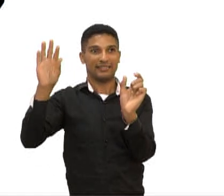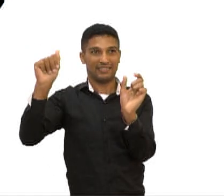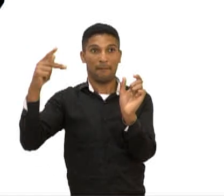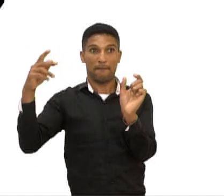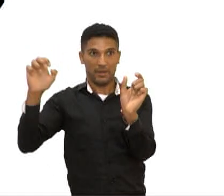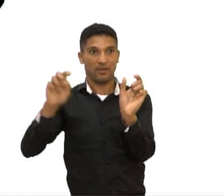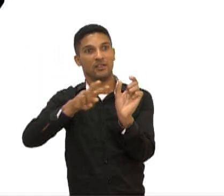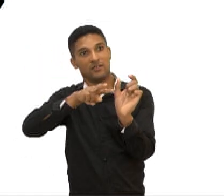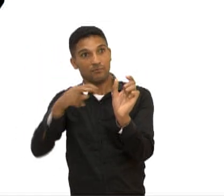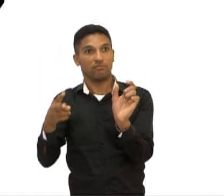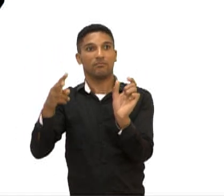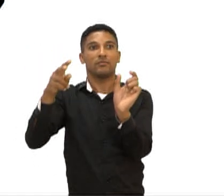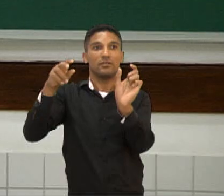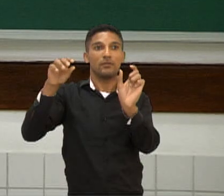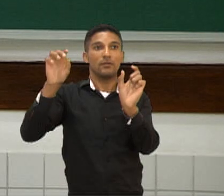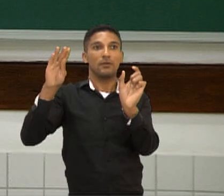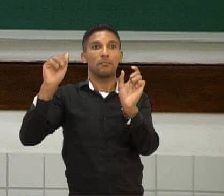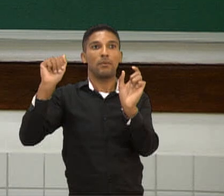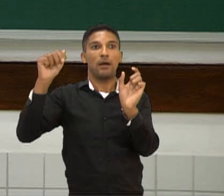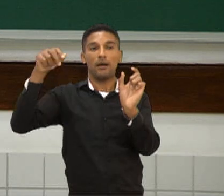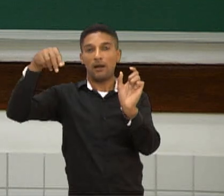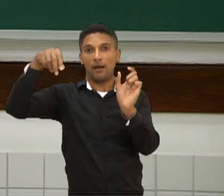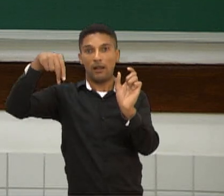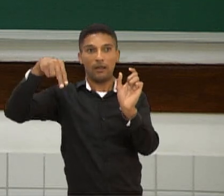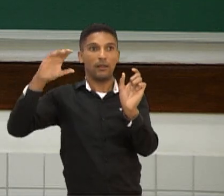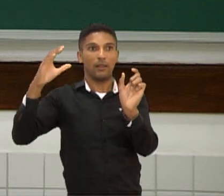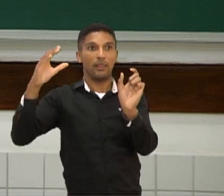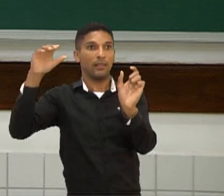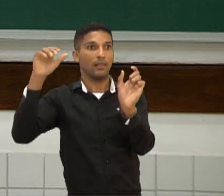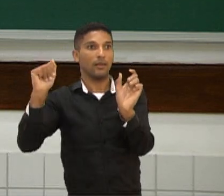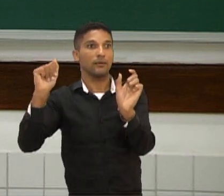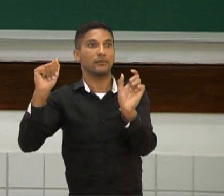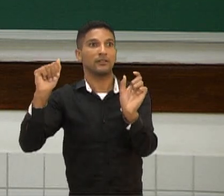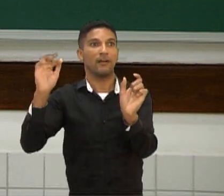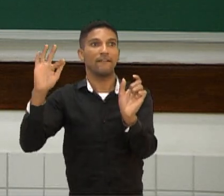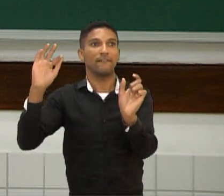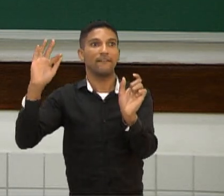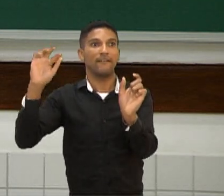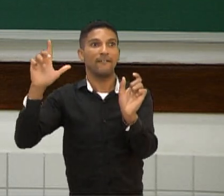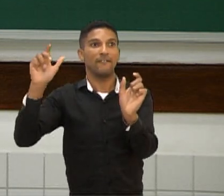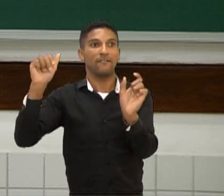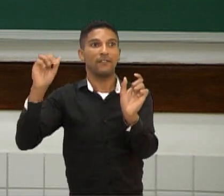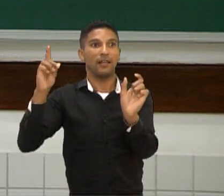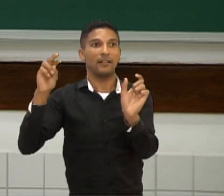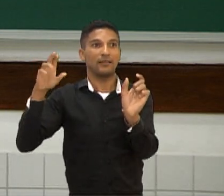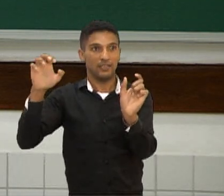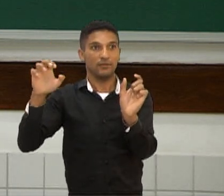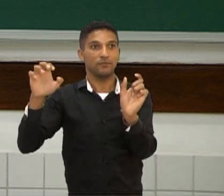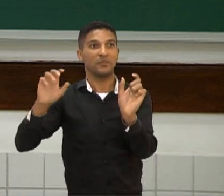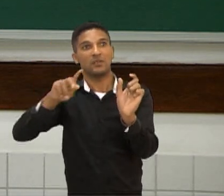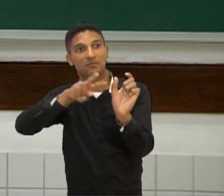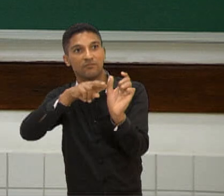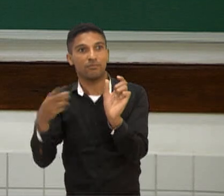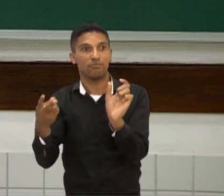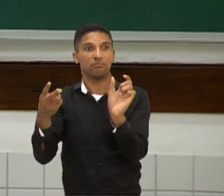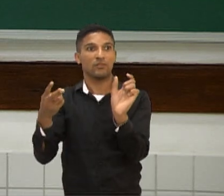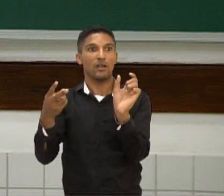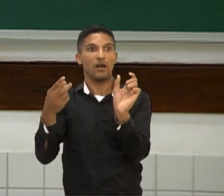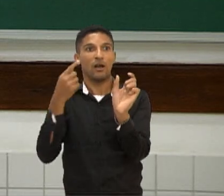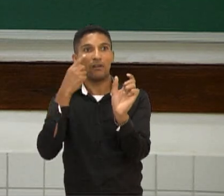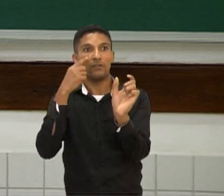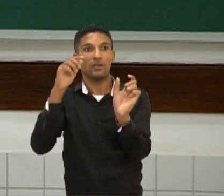lugar que você passa pelo Brasil chama esse tipo de dança de alguma forma. Dança popular em